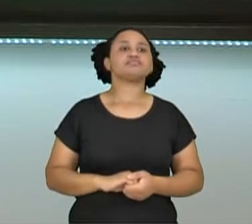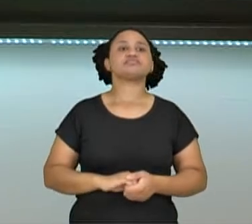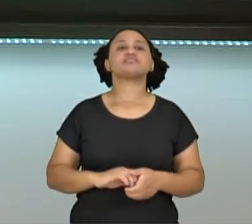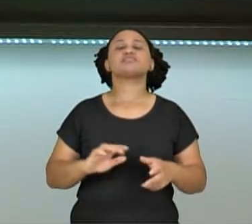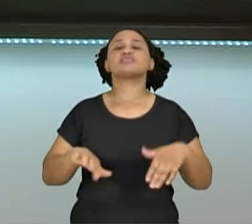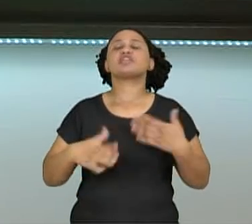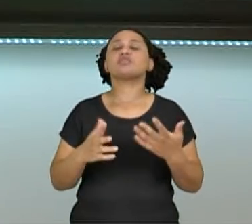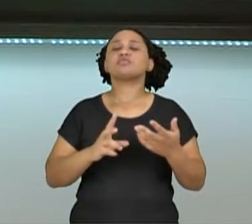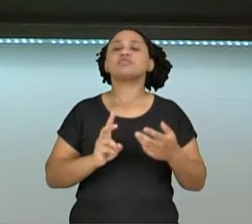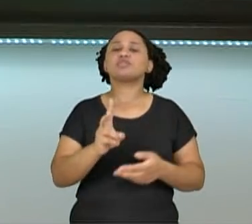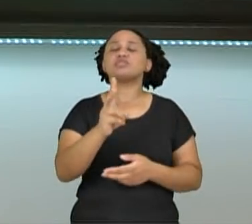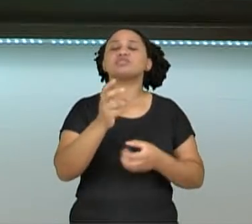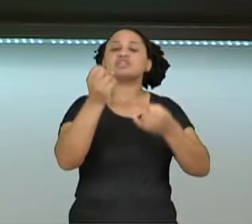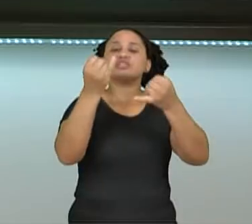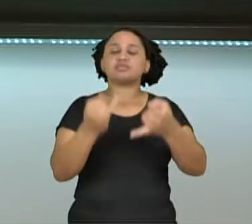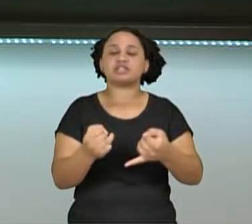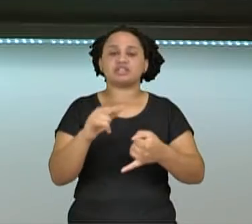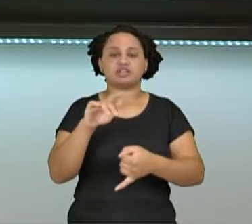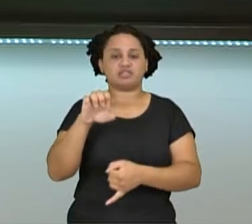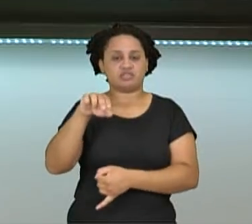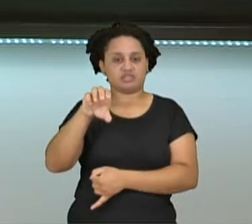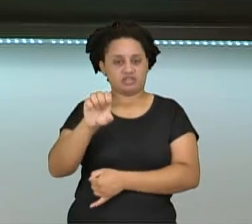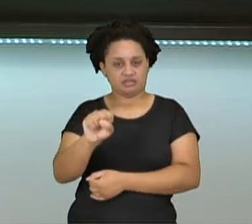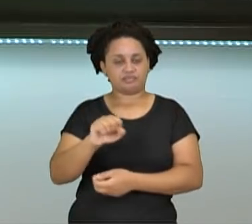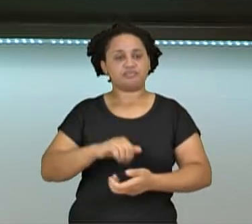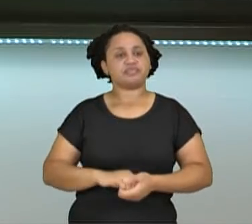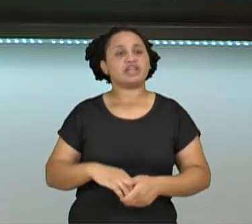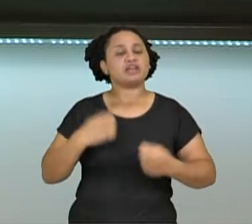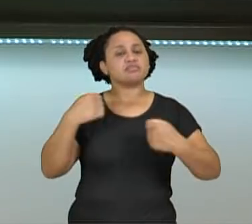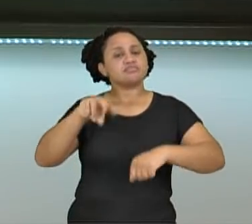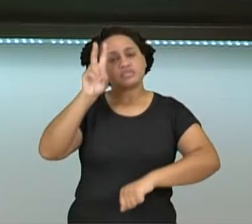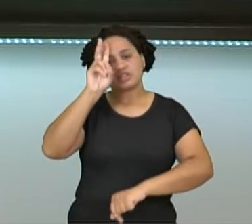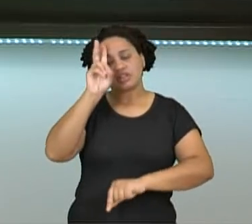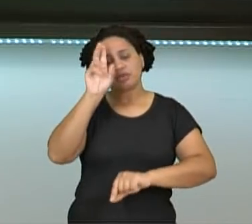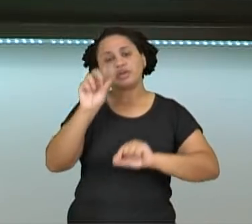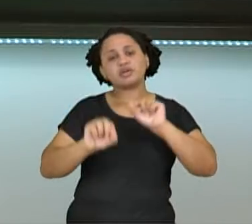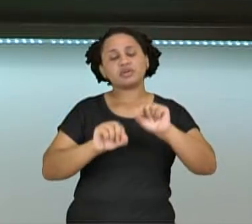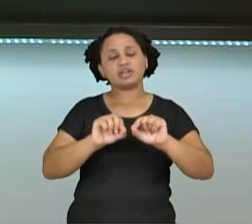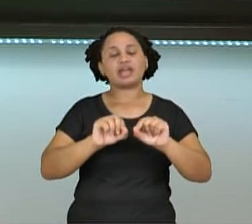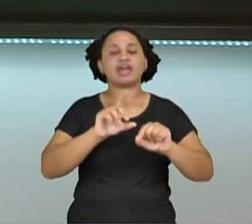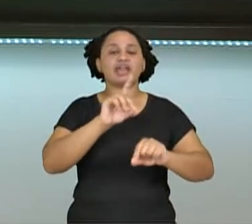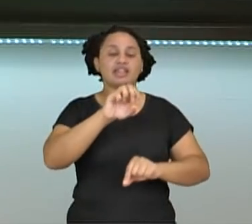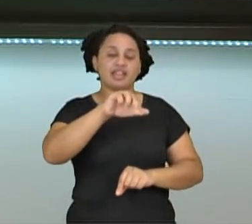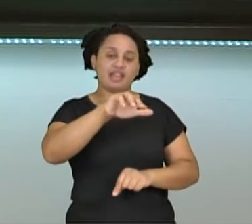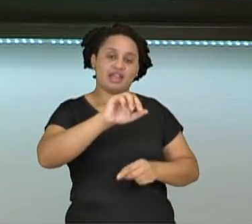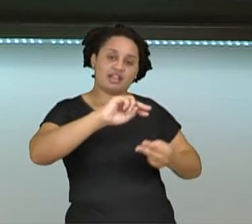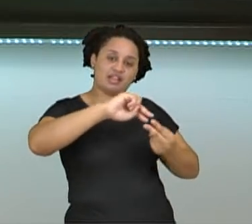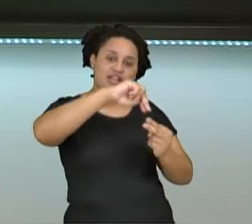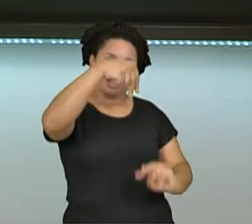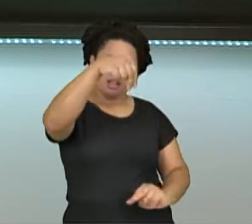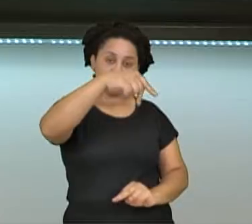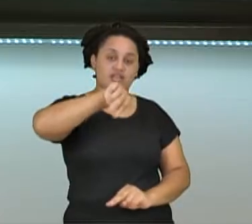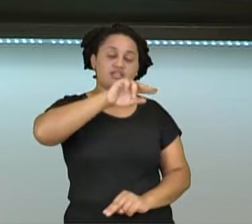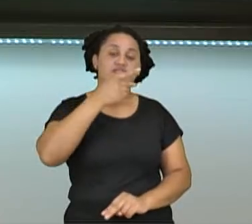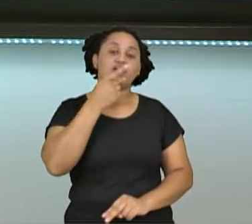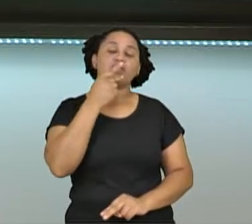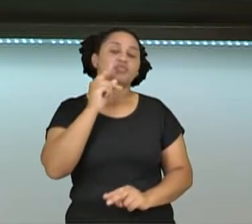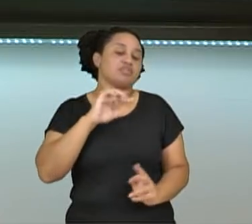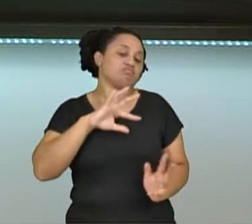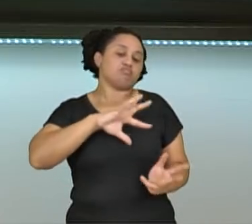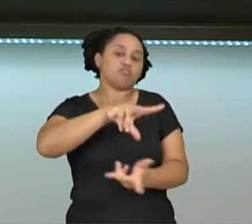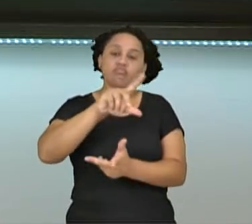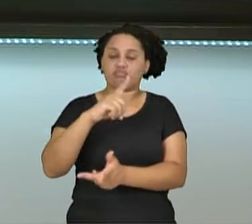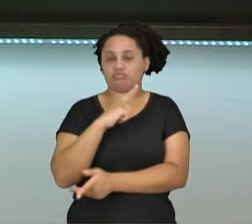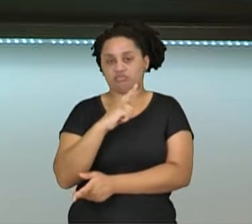para continuar explicando esse conteúdo aqui, gente, tem que lembrar que o DNA, a gente diz que ele é universal. O que isso